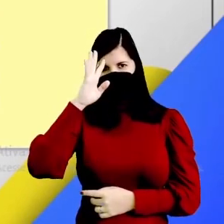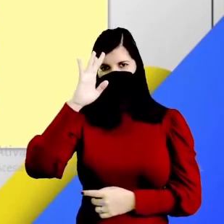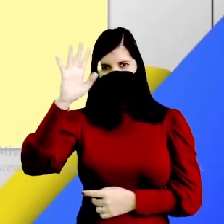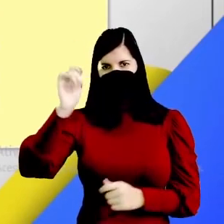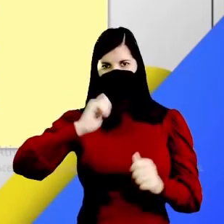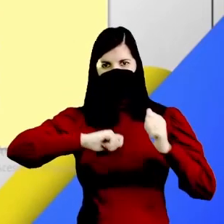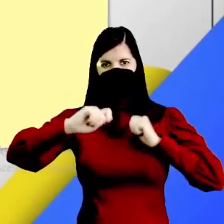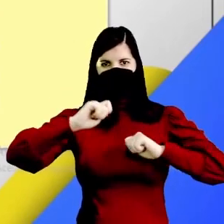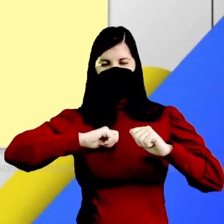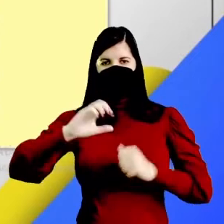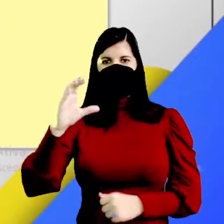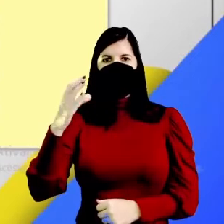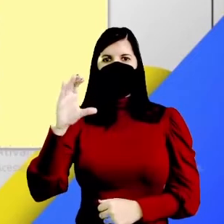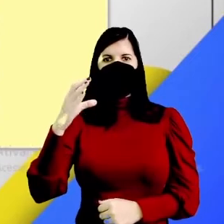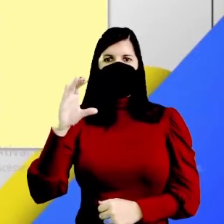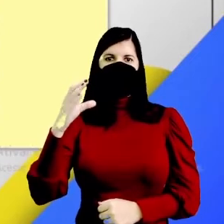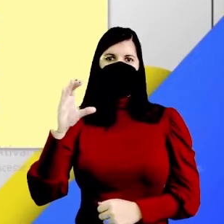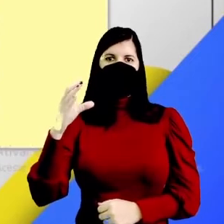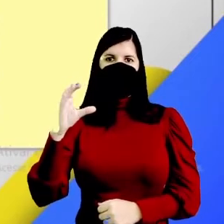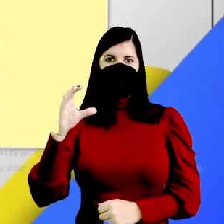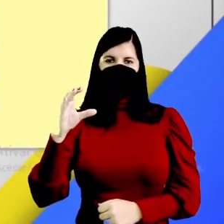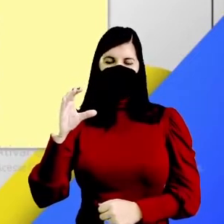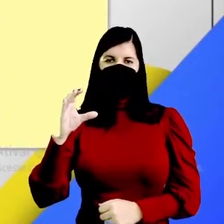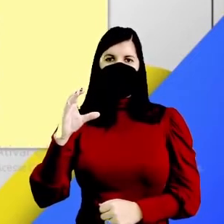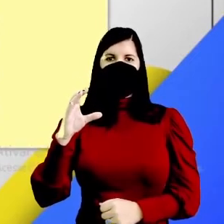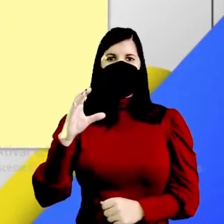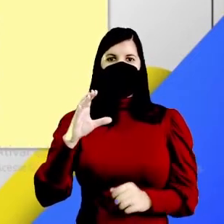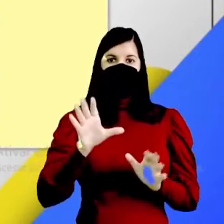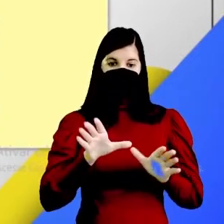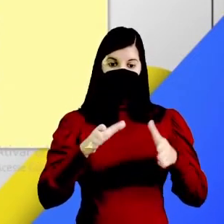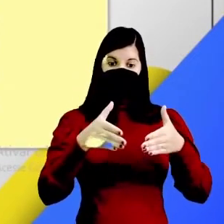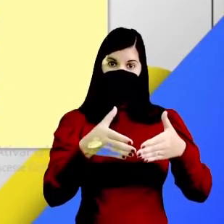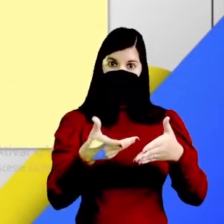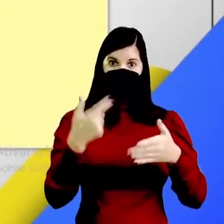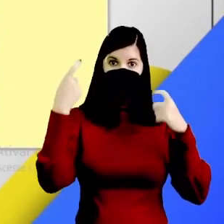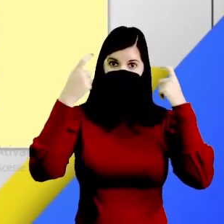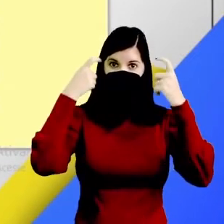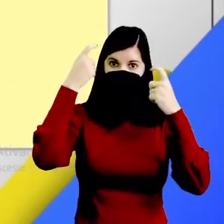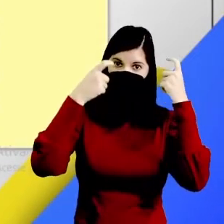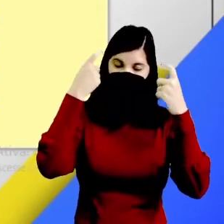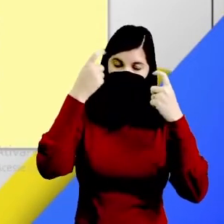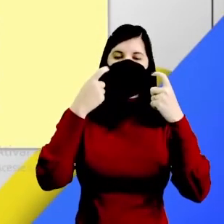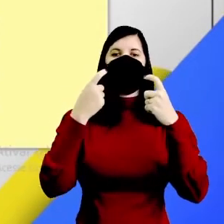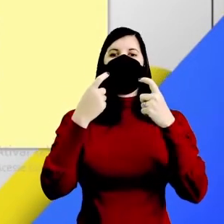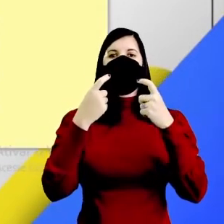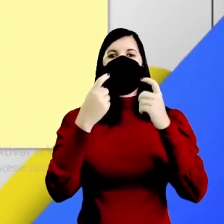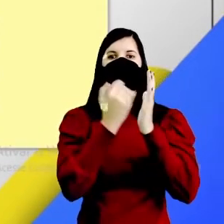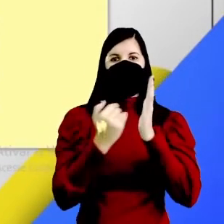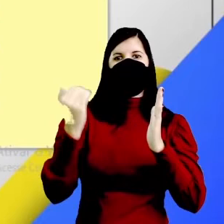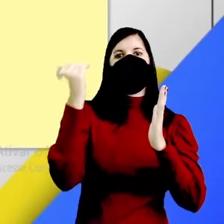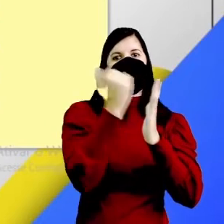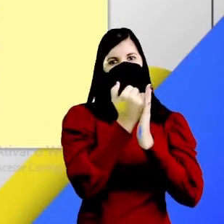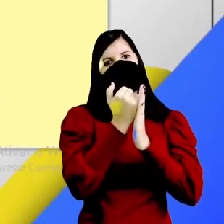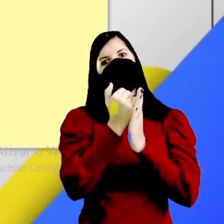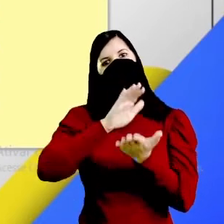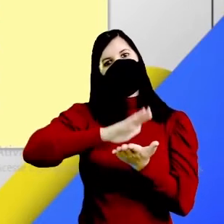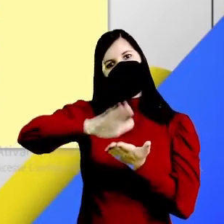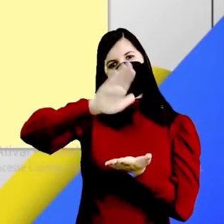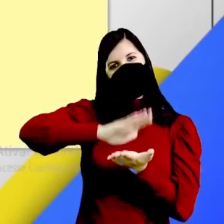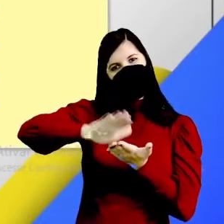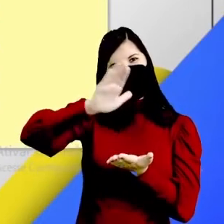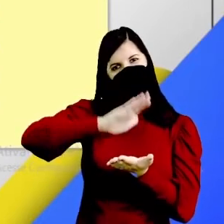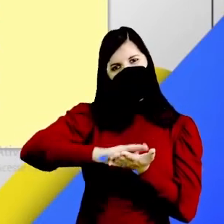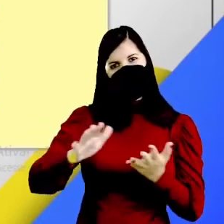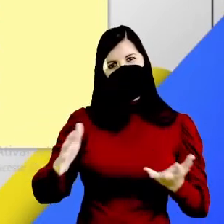administração científica. Então, ele tinha como ponto central a preocupação em aumentar a produtividade e a eficiência